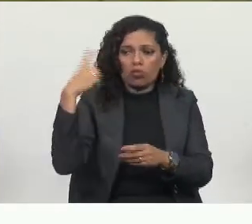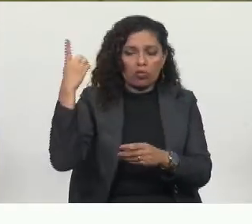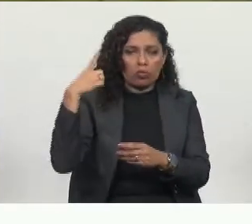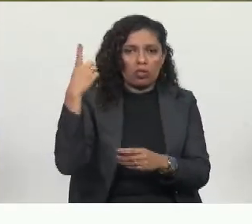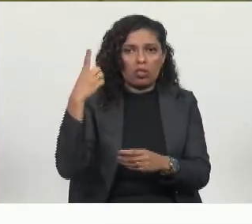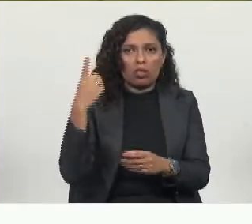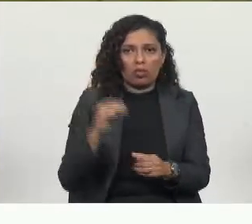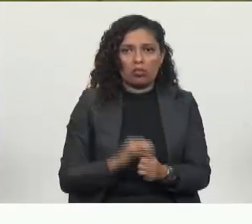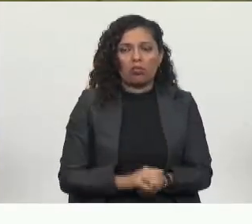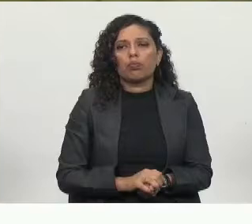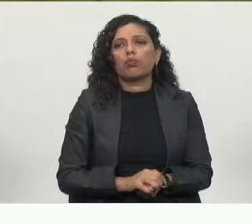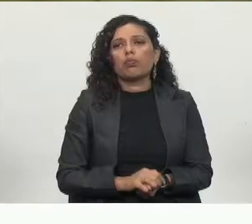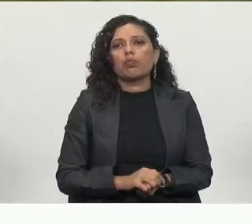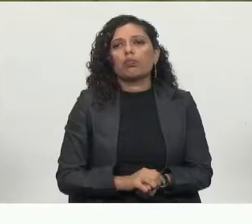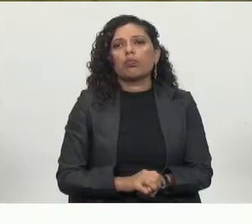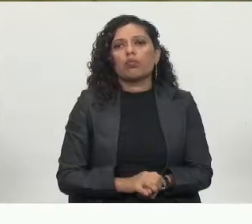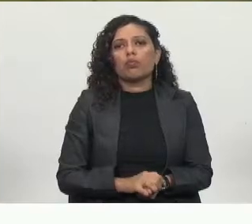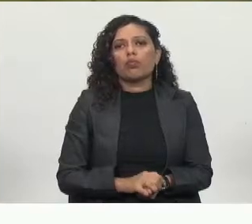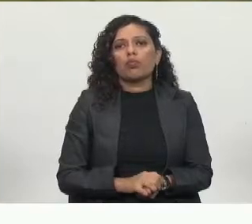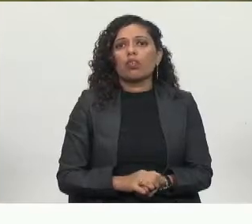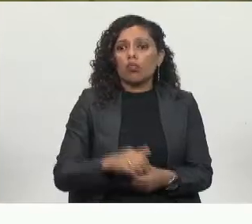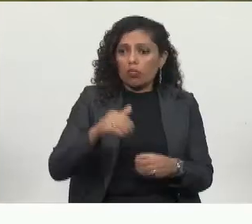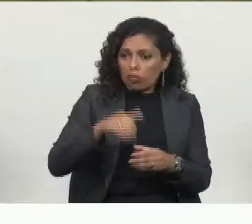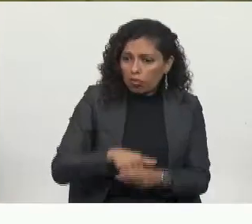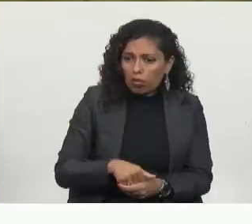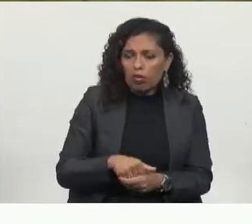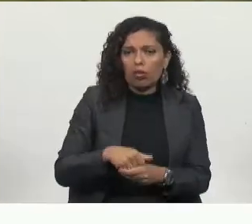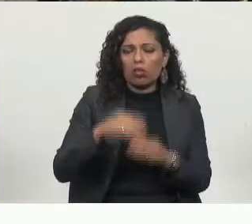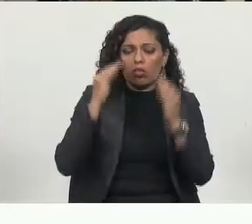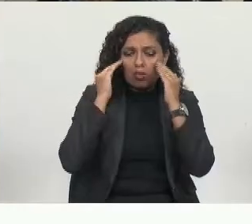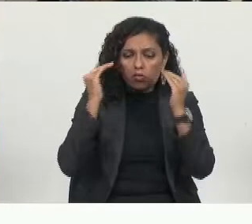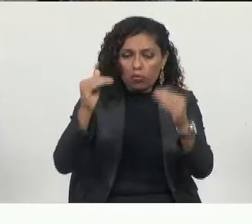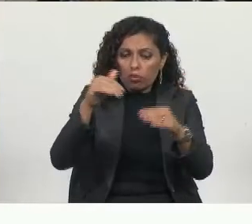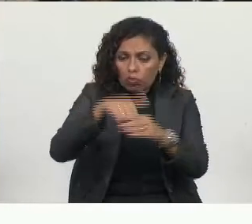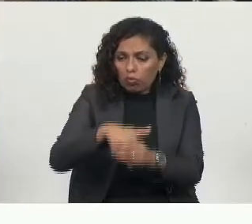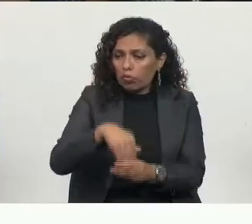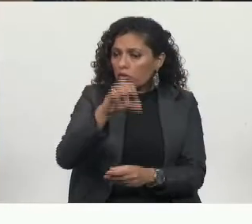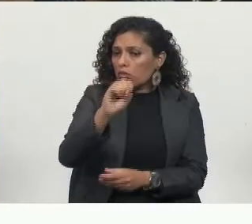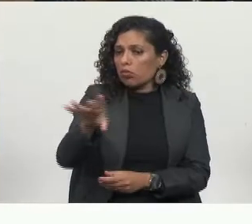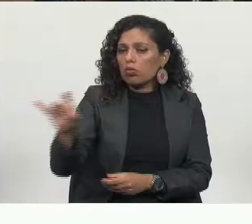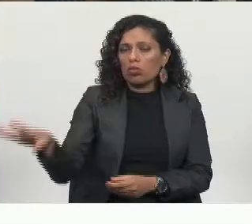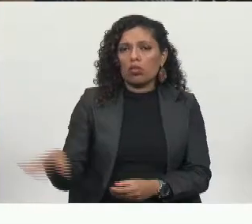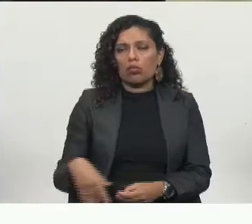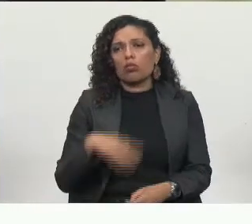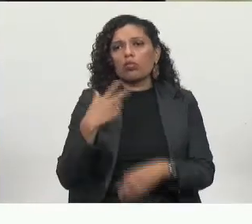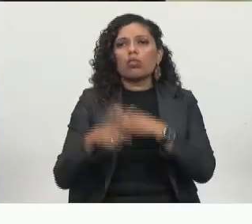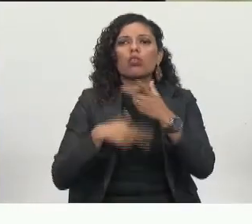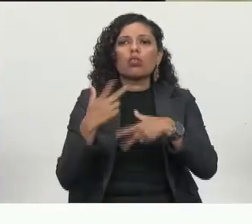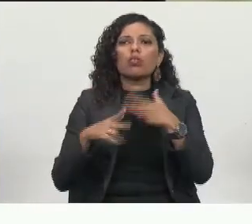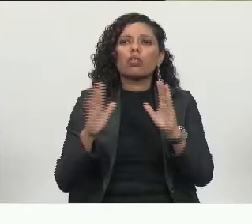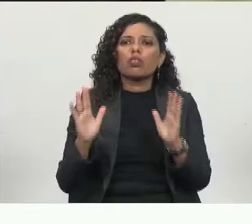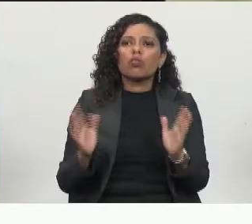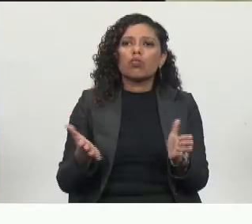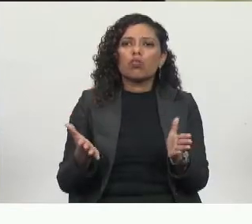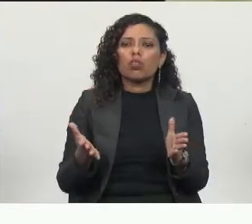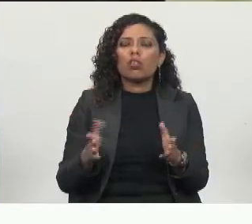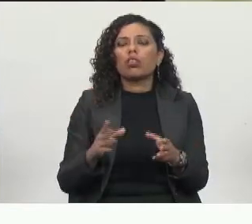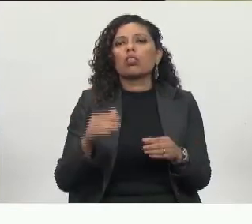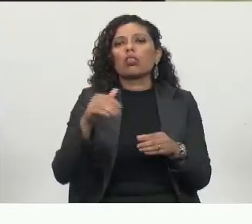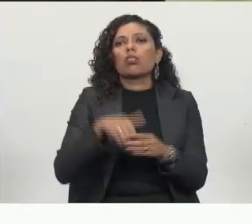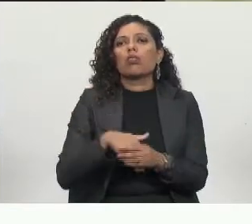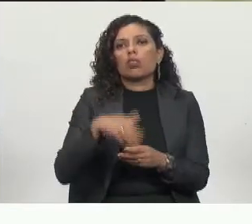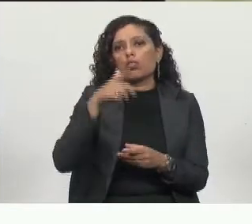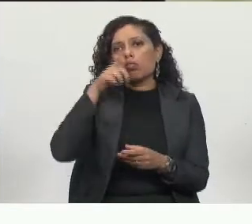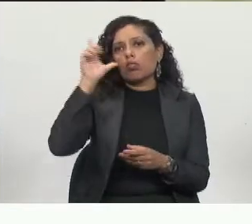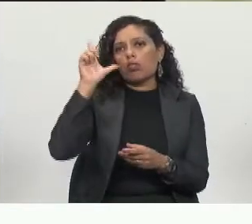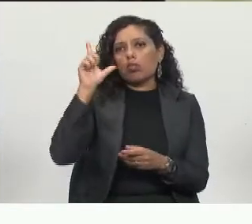insurgir, o fizeram, né, em plenário, mas que respeite o voto alheio. Exatamente. Então, eu queria fazer essas considerações preliminares em relação à votação de ontem, porque tem